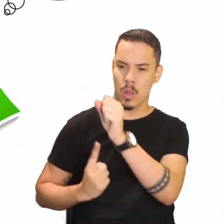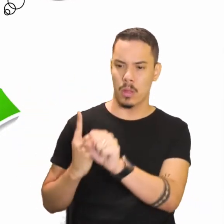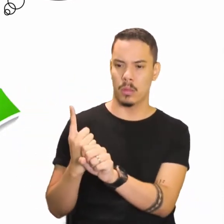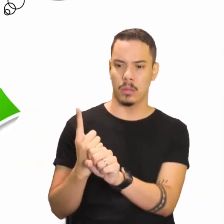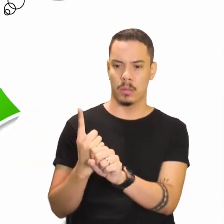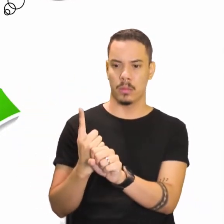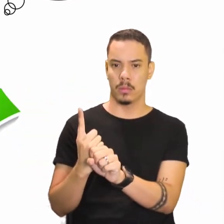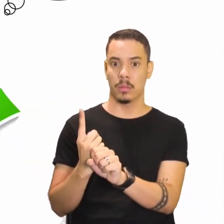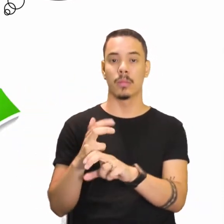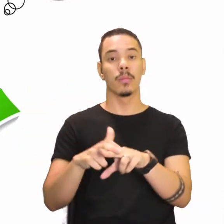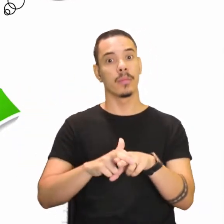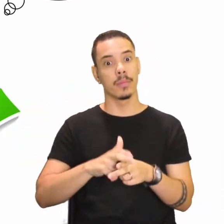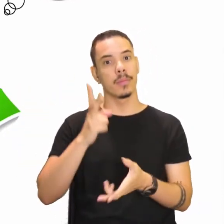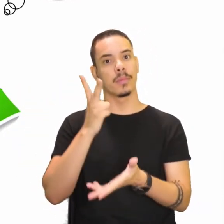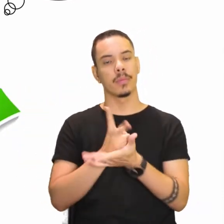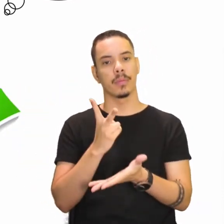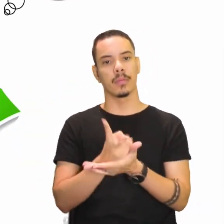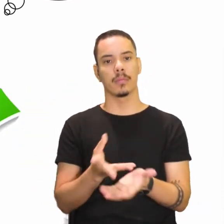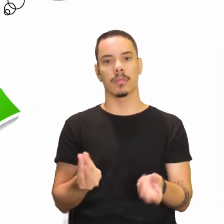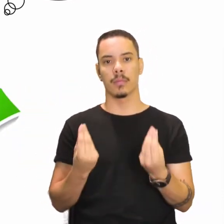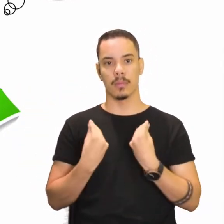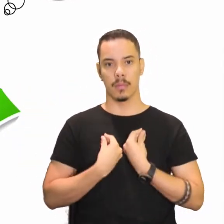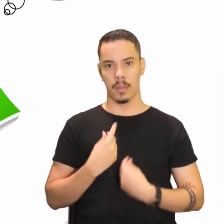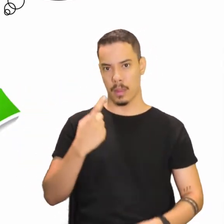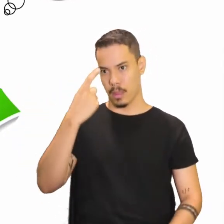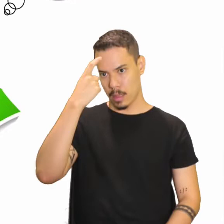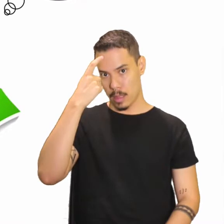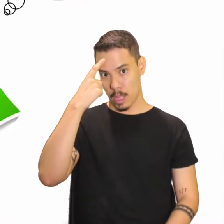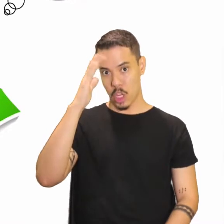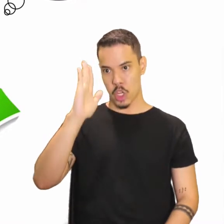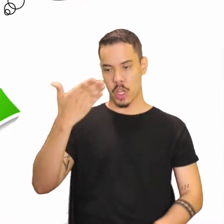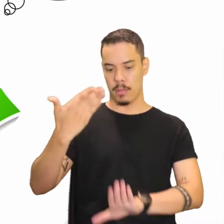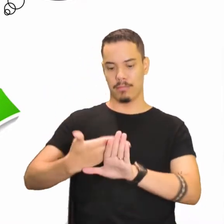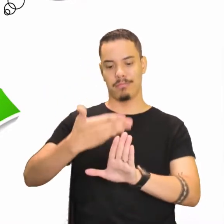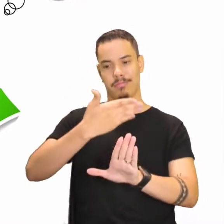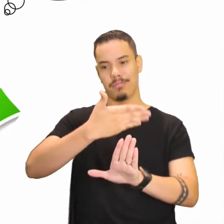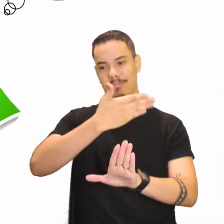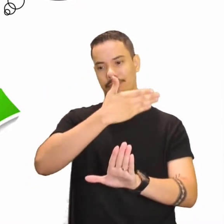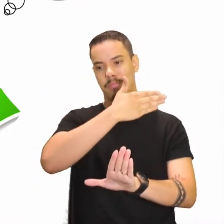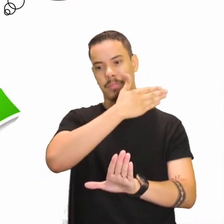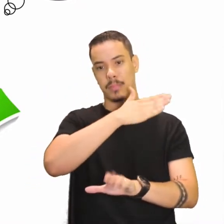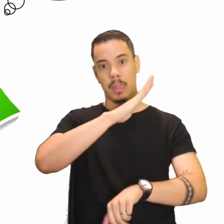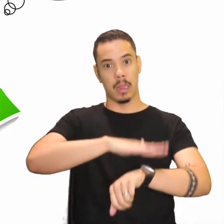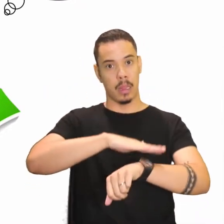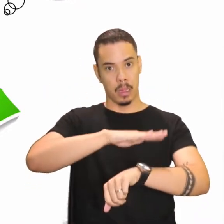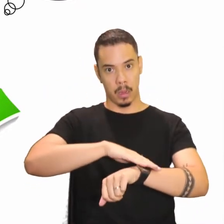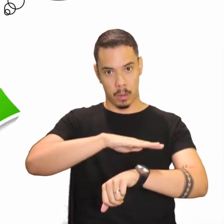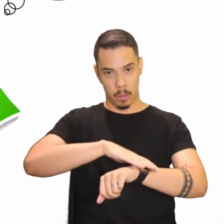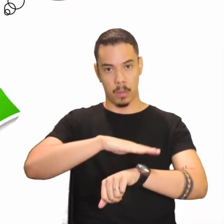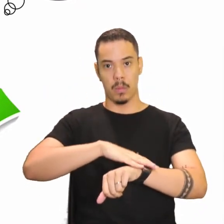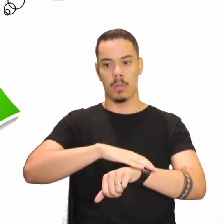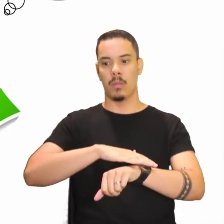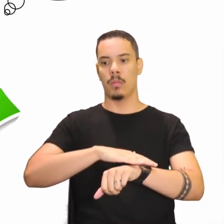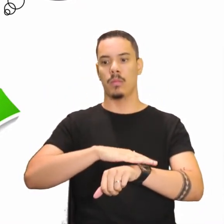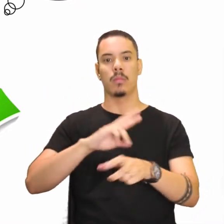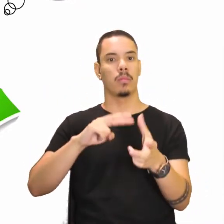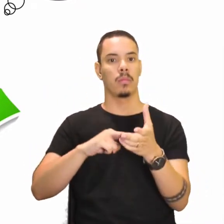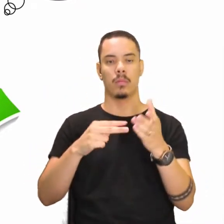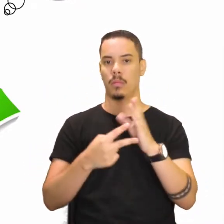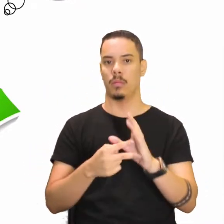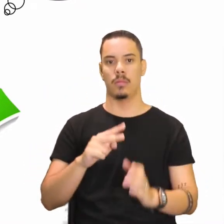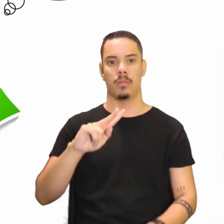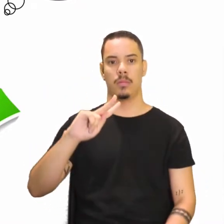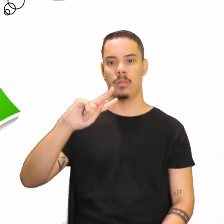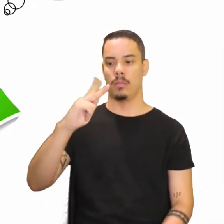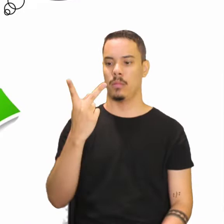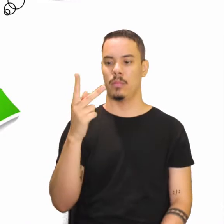Então, toda vez que der aquela ideia de tempo já passado, né? Tempo decorrido, então é o A